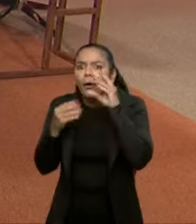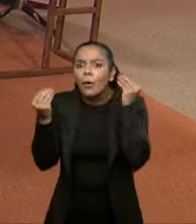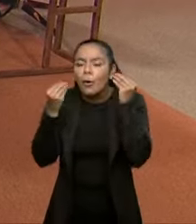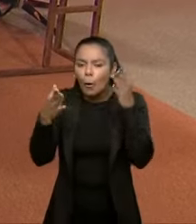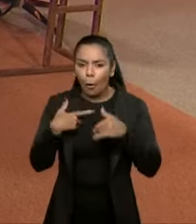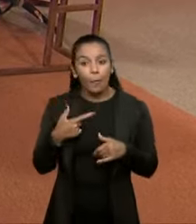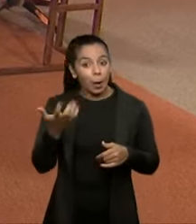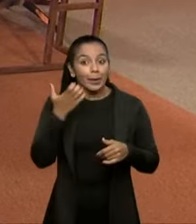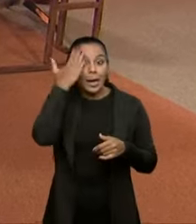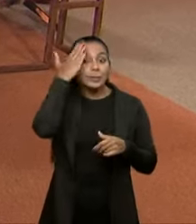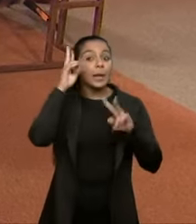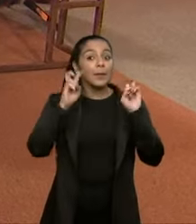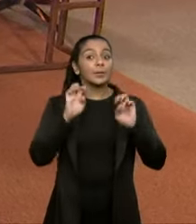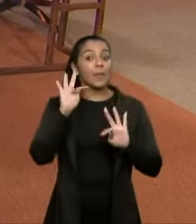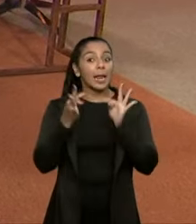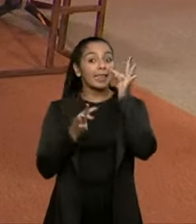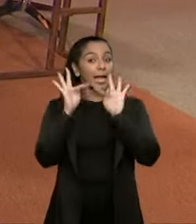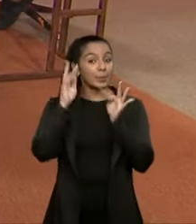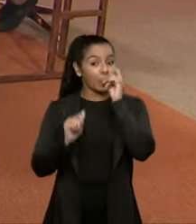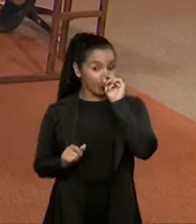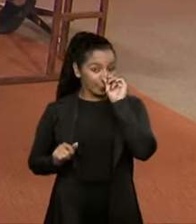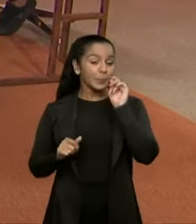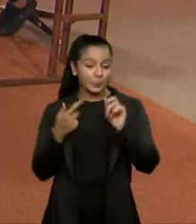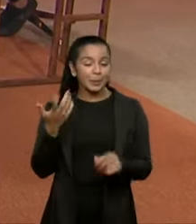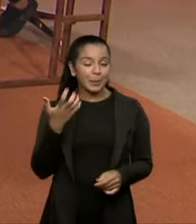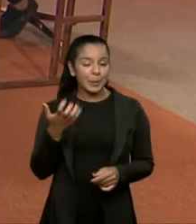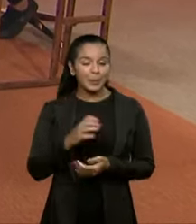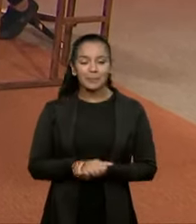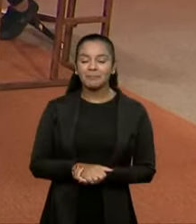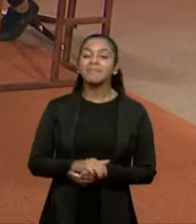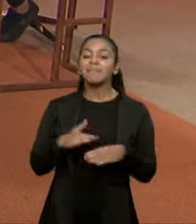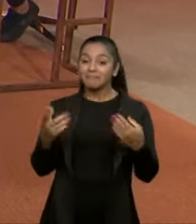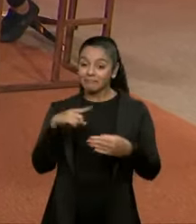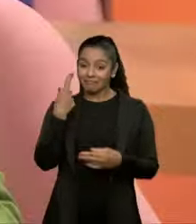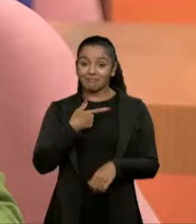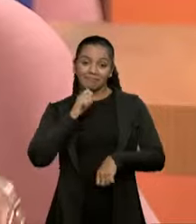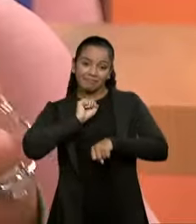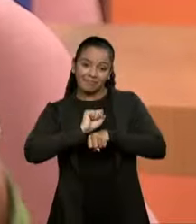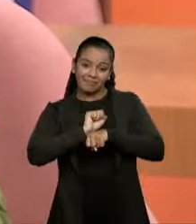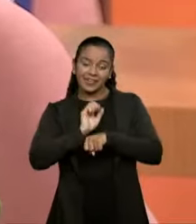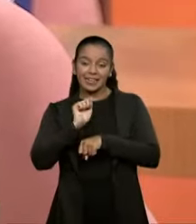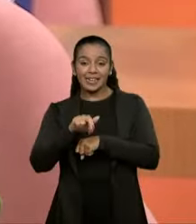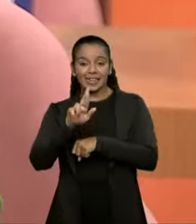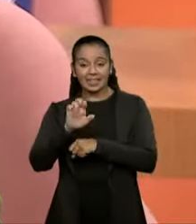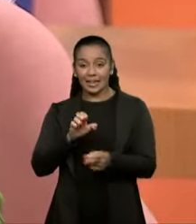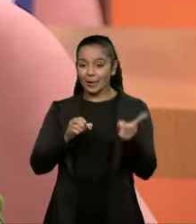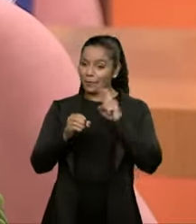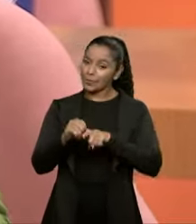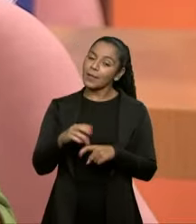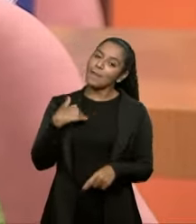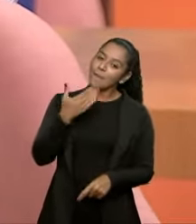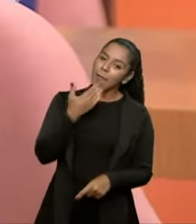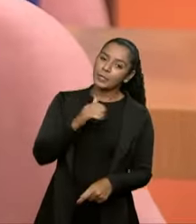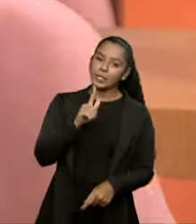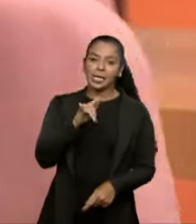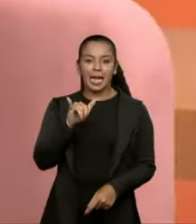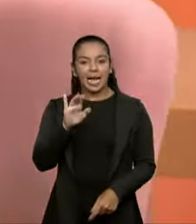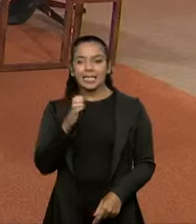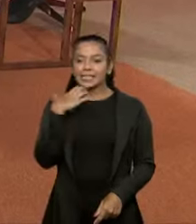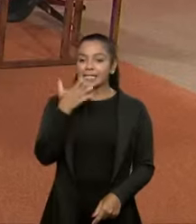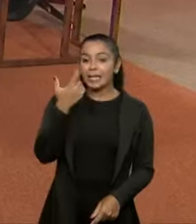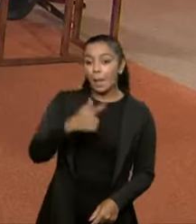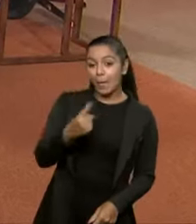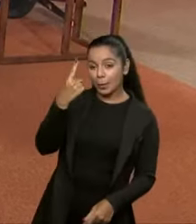Pâmela tecnologia. Eu ia falar, André, eu pego. Eu quero esse mecanismo. Agora, enquanto a gente tá esperando o André voltar pra cá, eu vou pedir pra Alice cantar mais uma música. Ai, pode ser